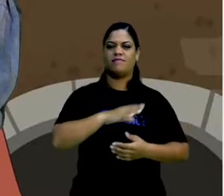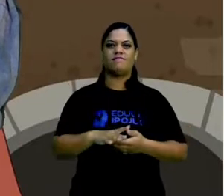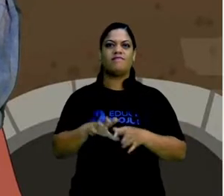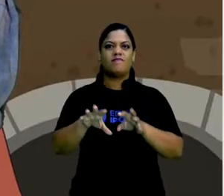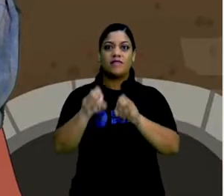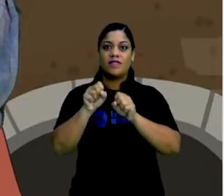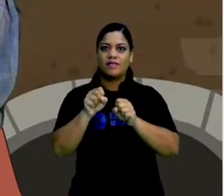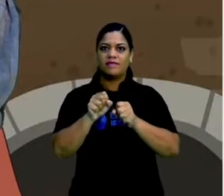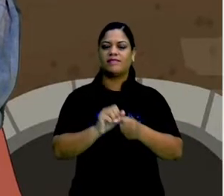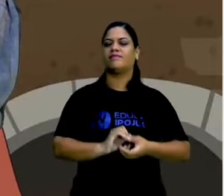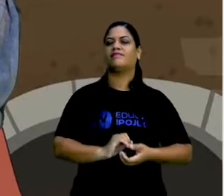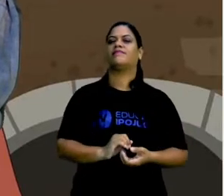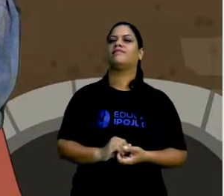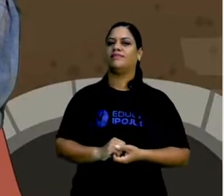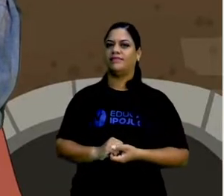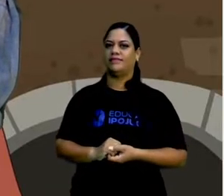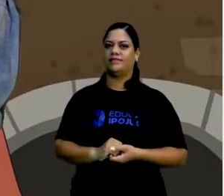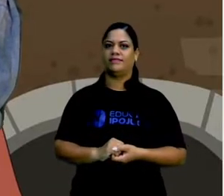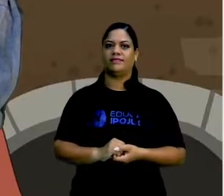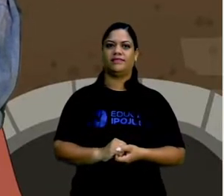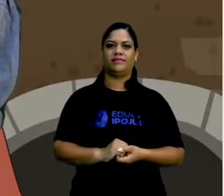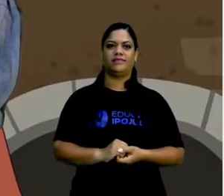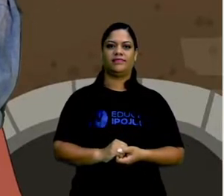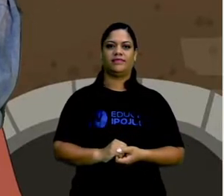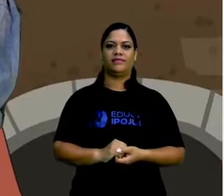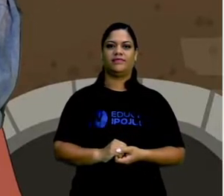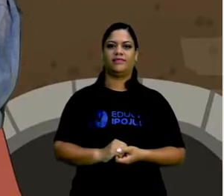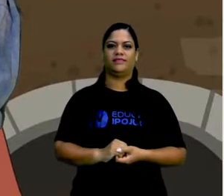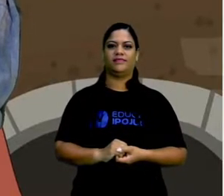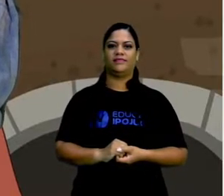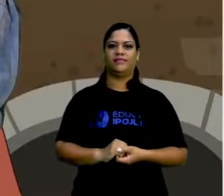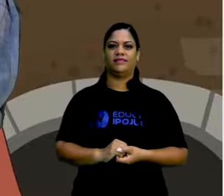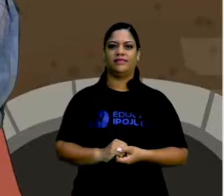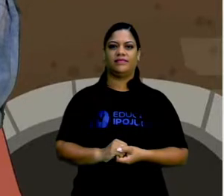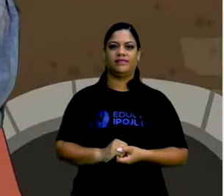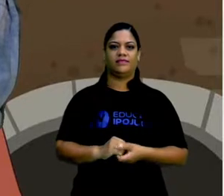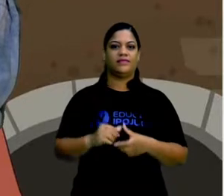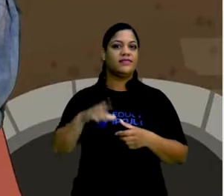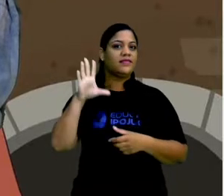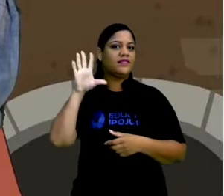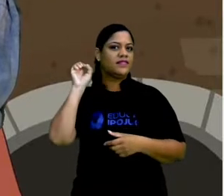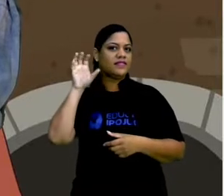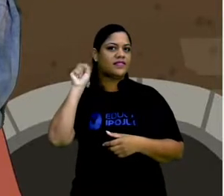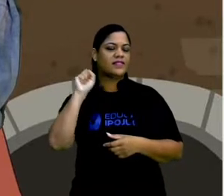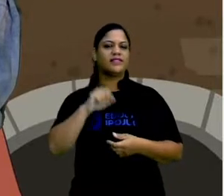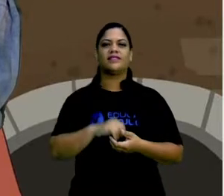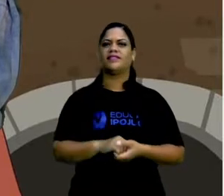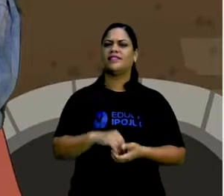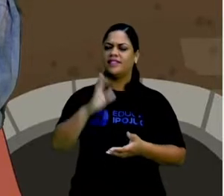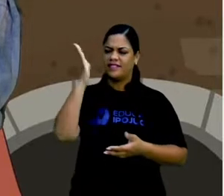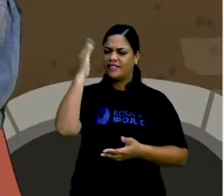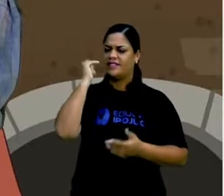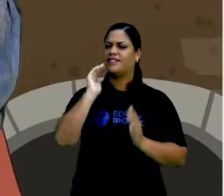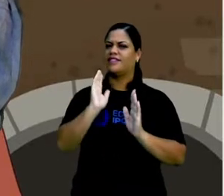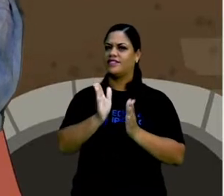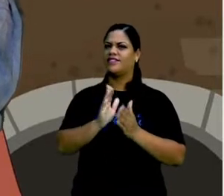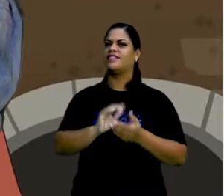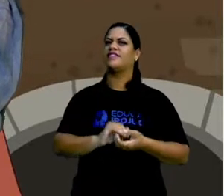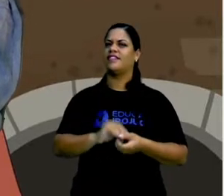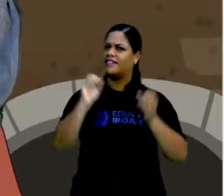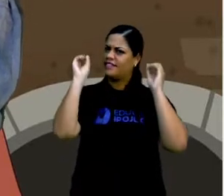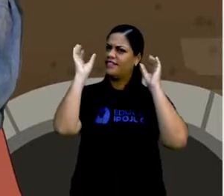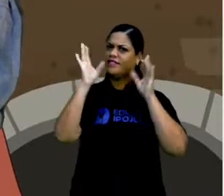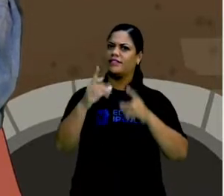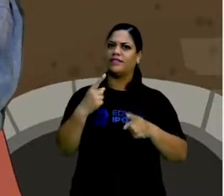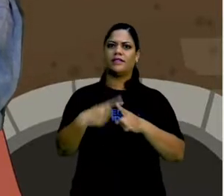Isso mesmo, leiturinha. Tô contando pra ela no ouvido dela aqui. No ouvido? Ele tá no castelo. Ah, entendi. Mas ela sabia, leiturinha.